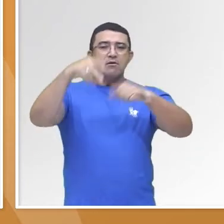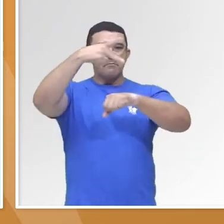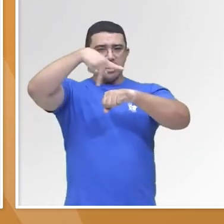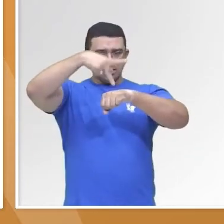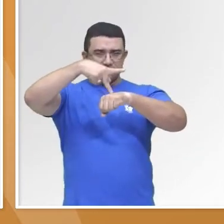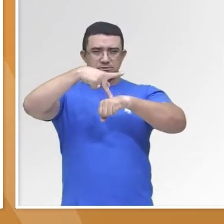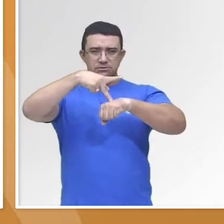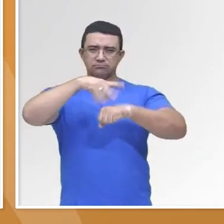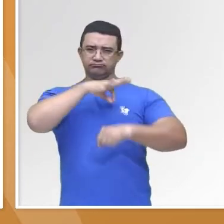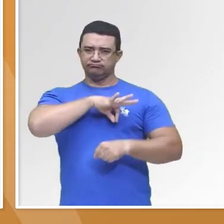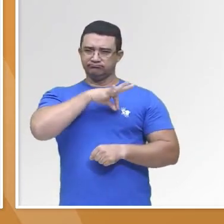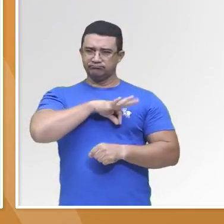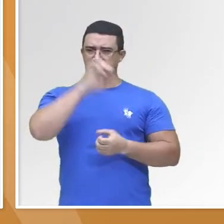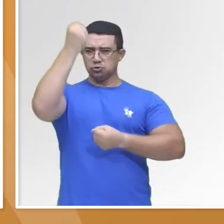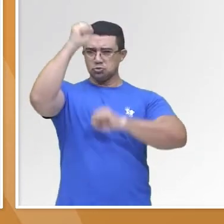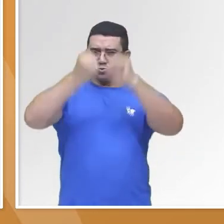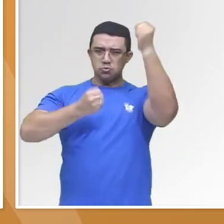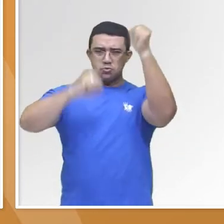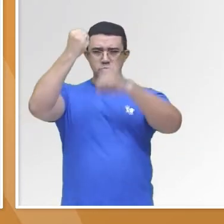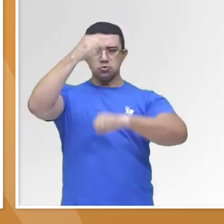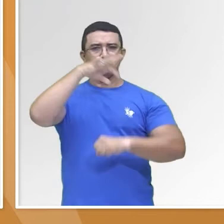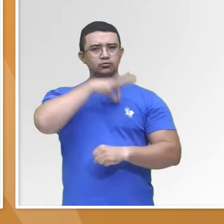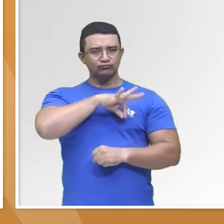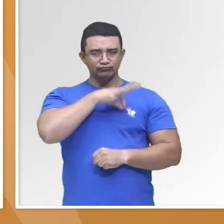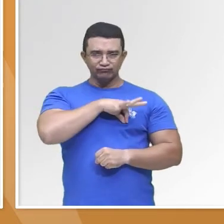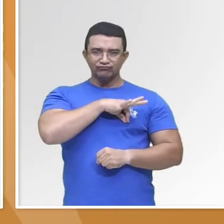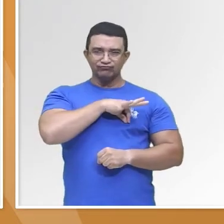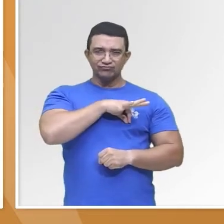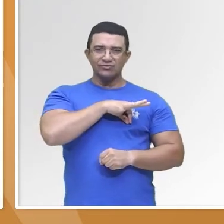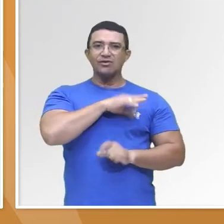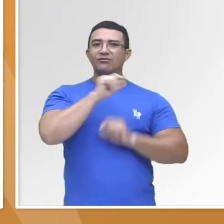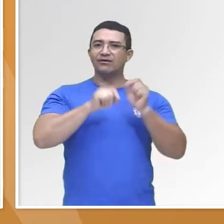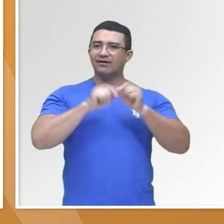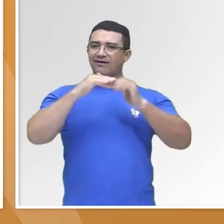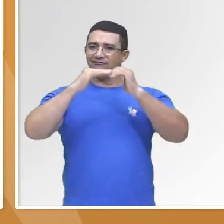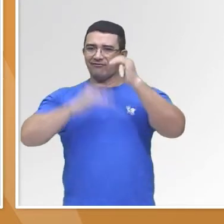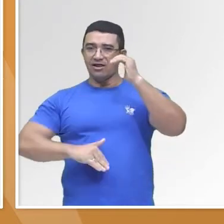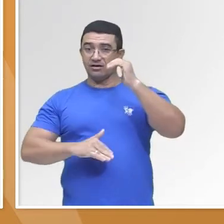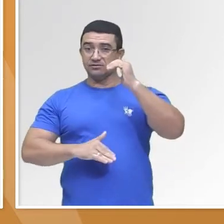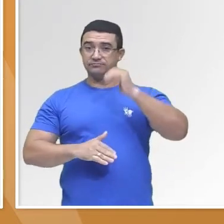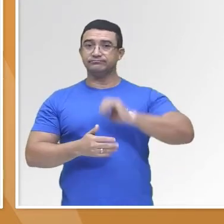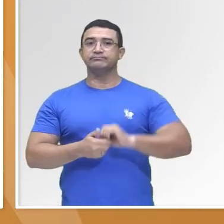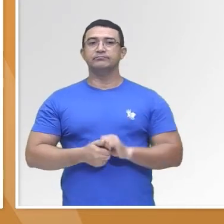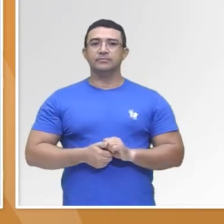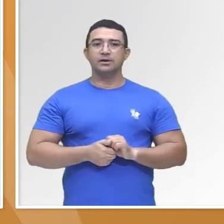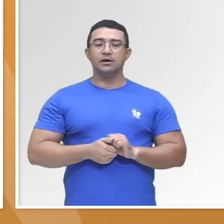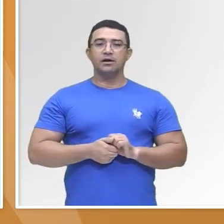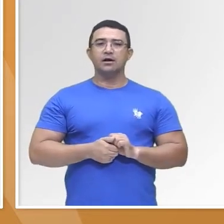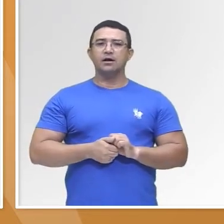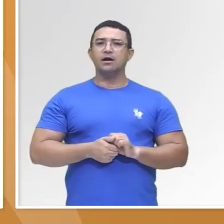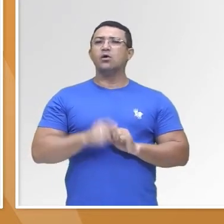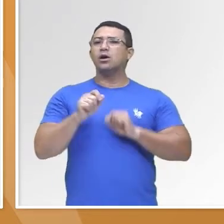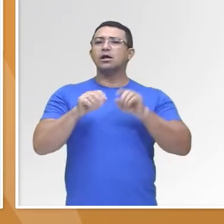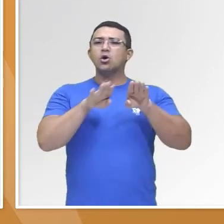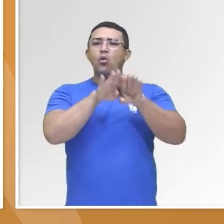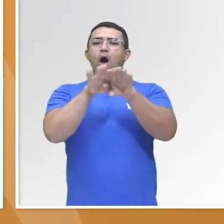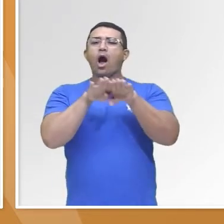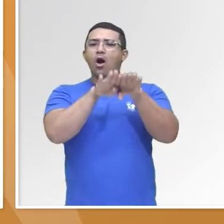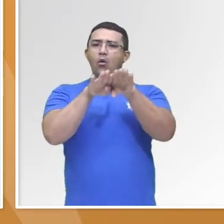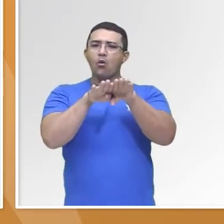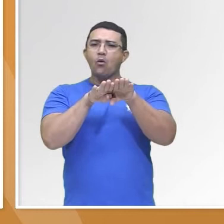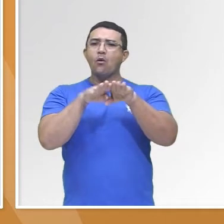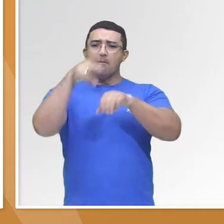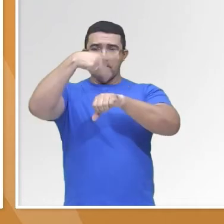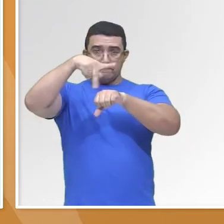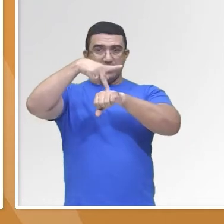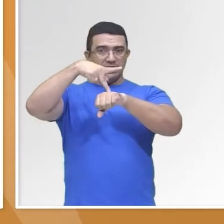países industrializados, e vai ter uma forma mais igualitária nos países desenvolvidos.